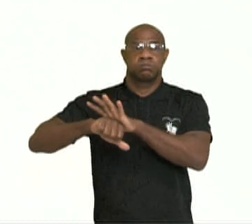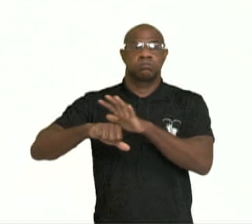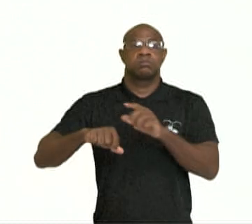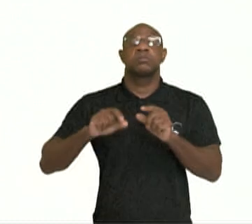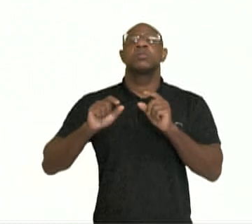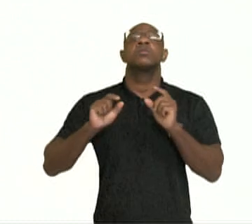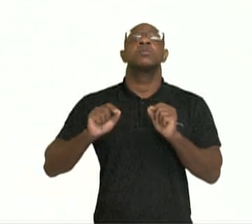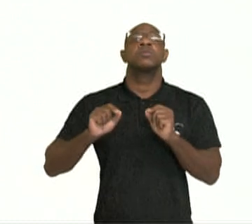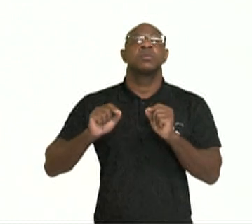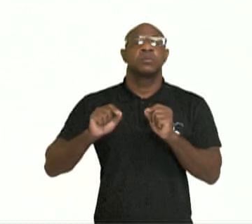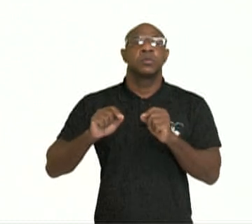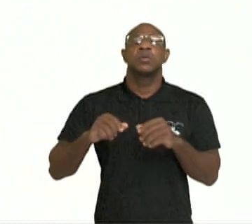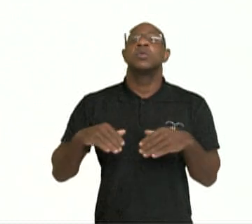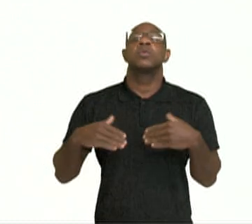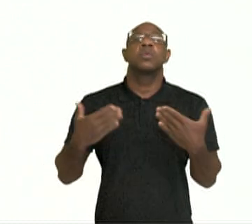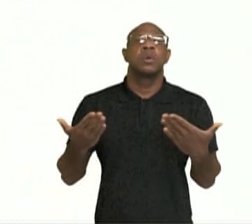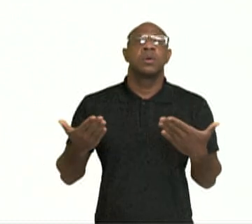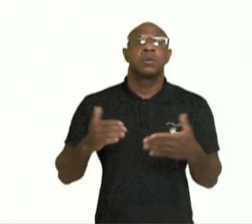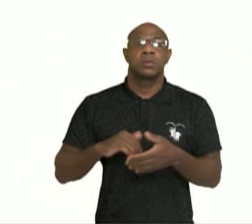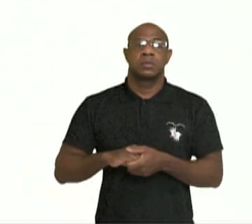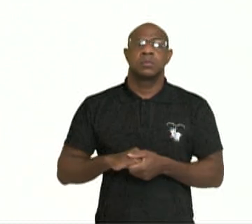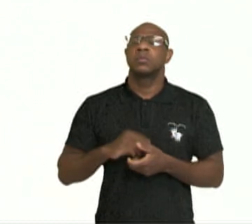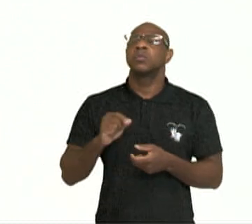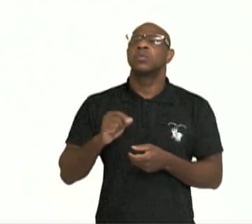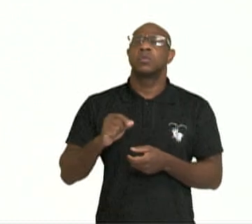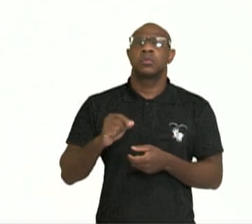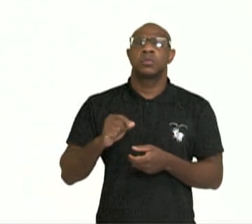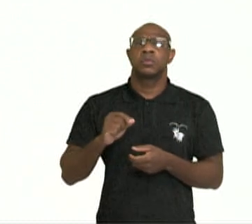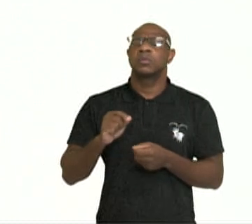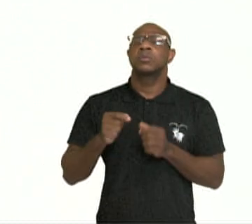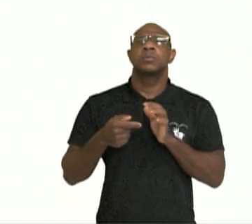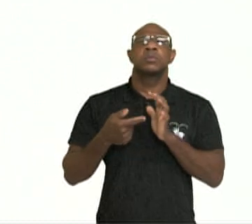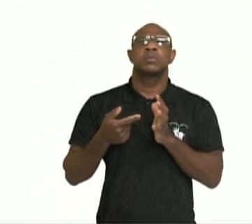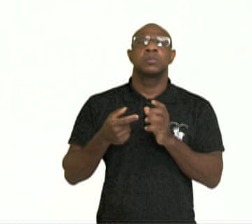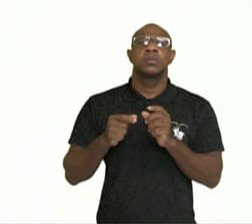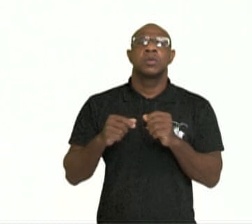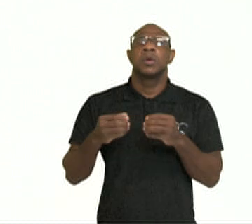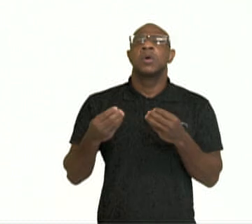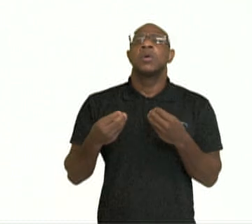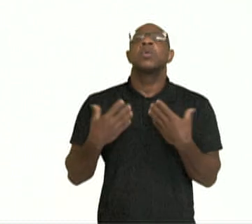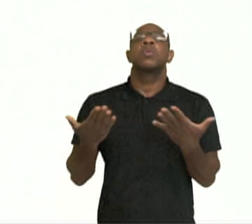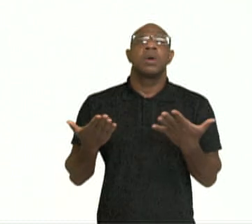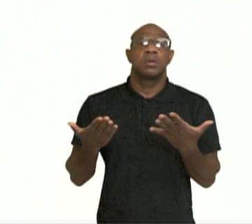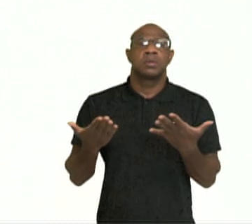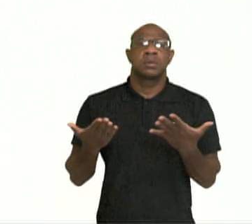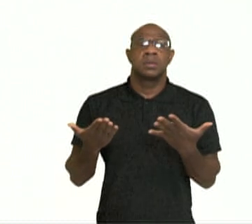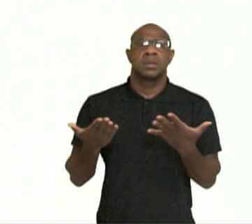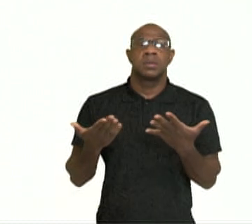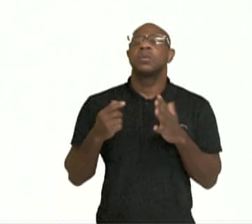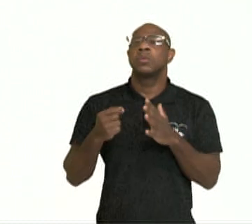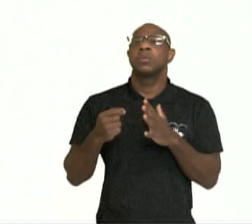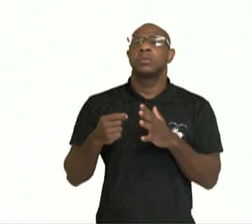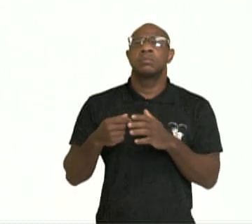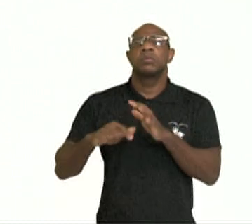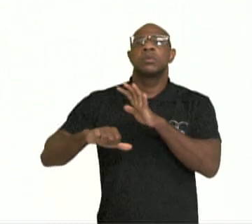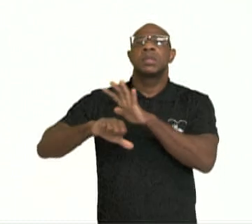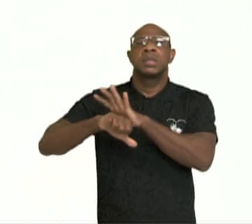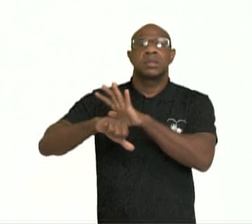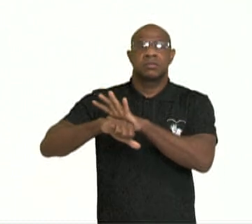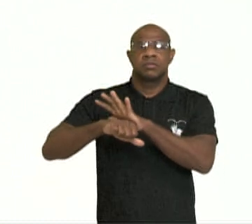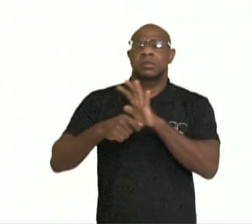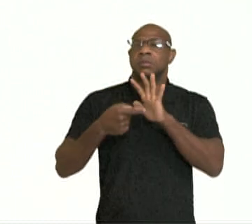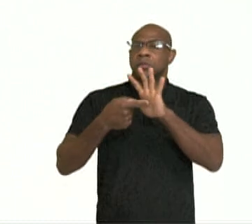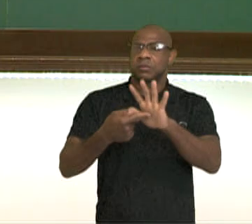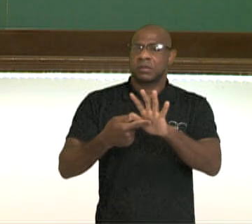Europeos. Qual seria este ponto apresentado por la plataforma e por quê? Então,